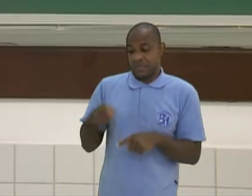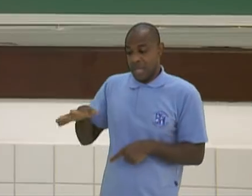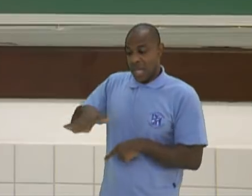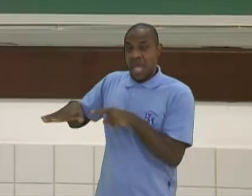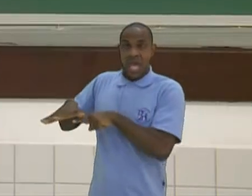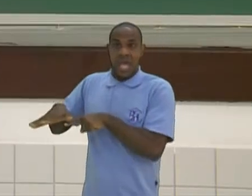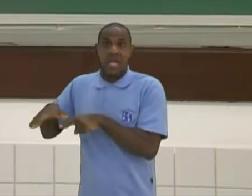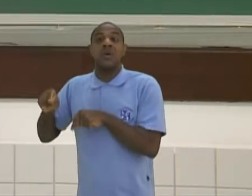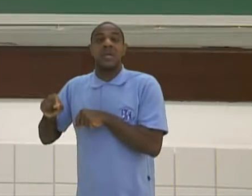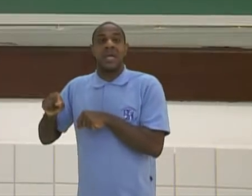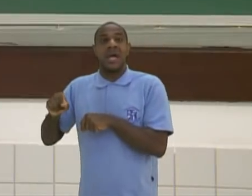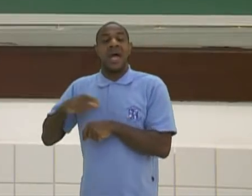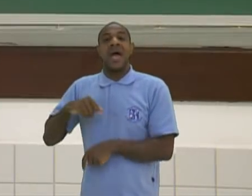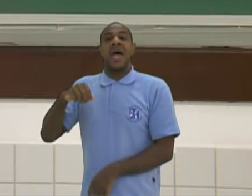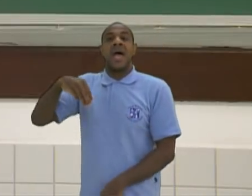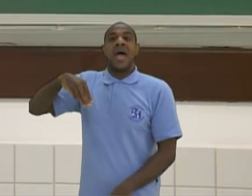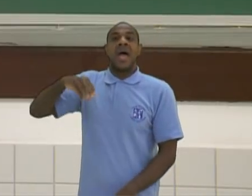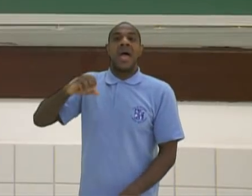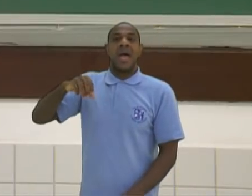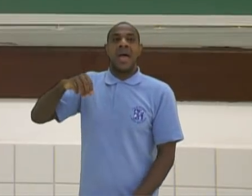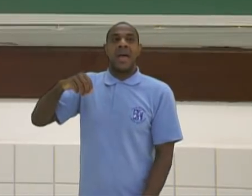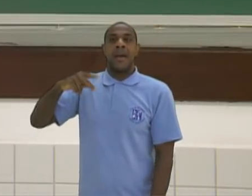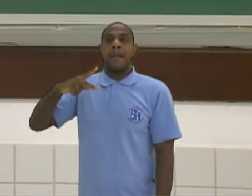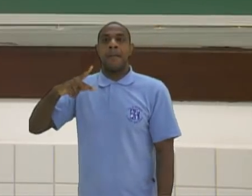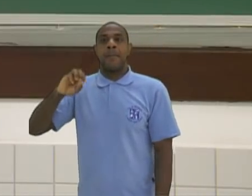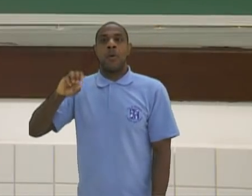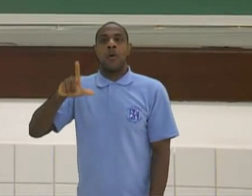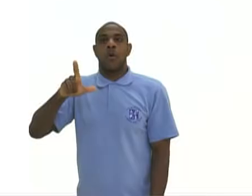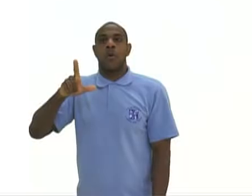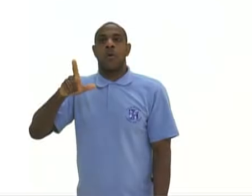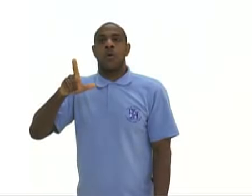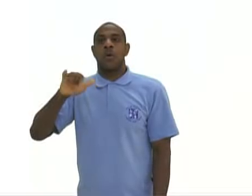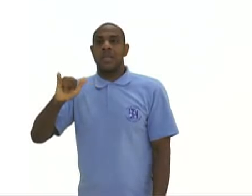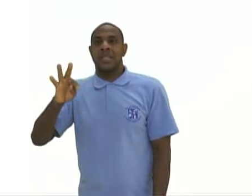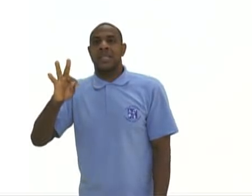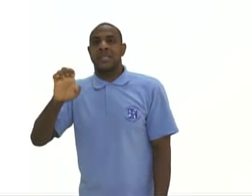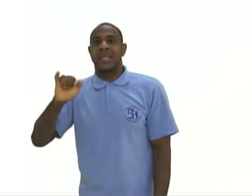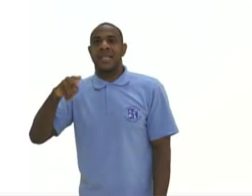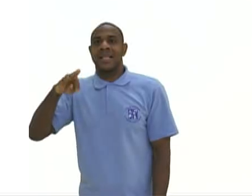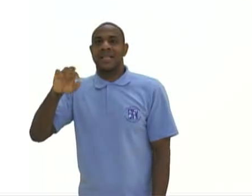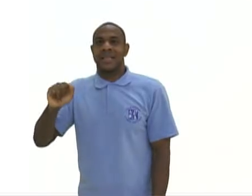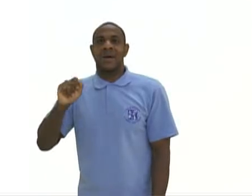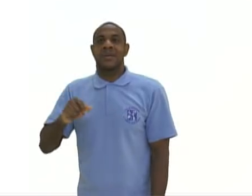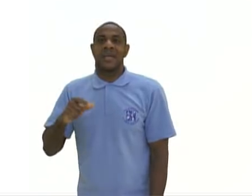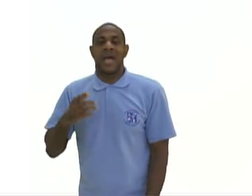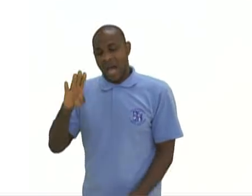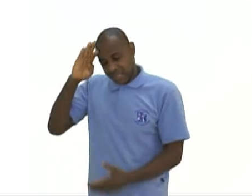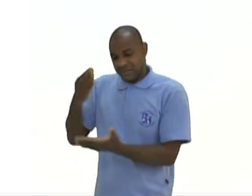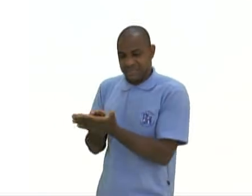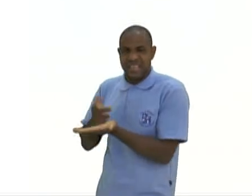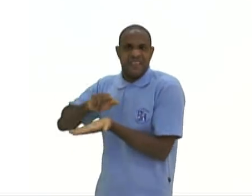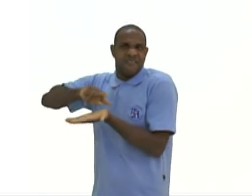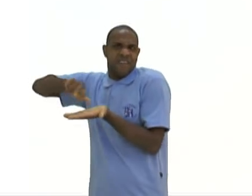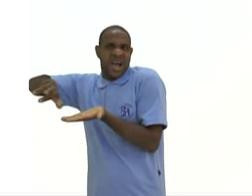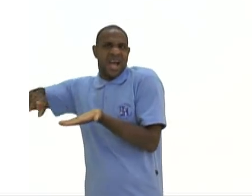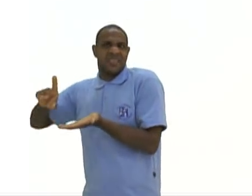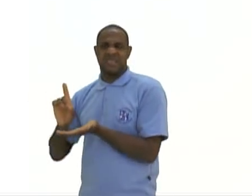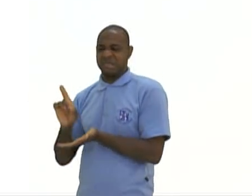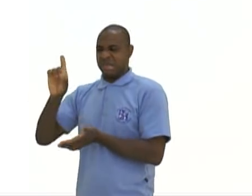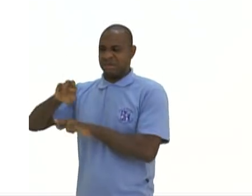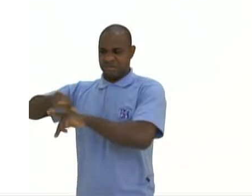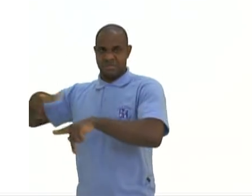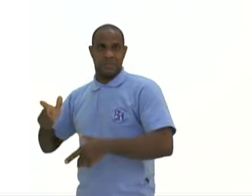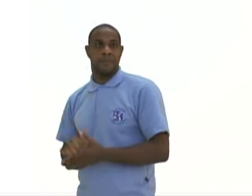ao panteão de Roma. A perseguição aos cristãos aconteceu por mais de 2 séculos, coloca os séculos II